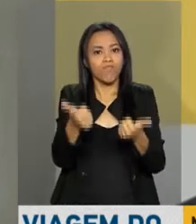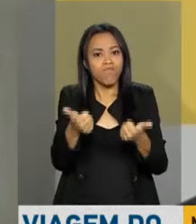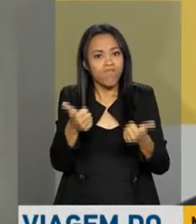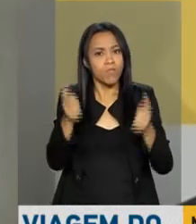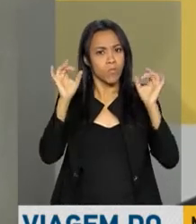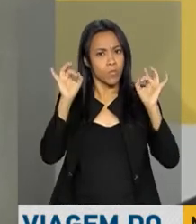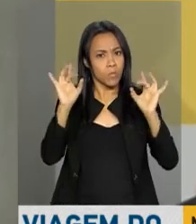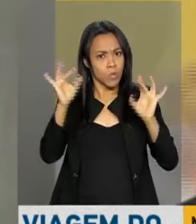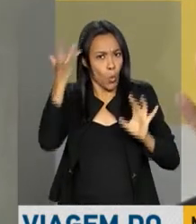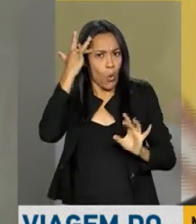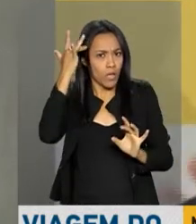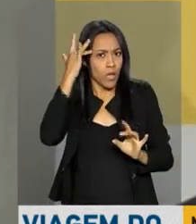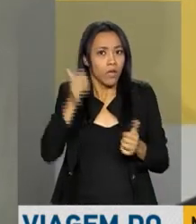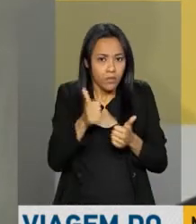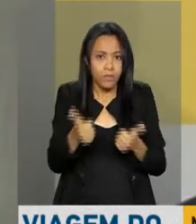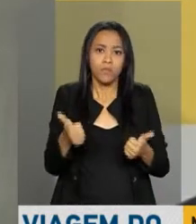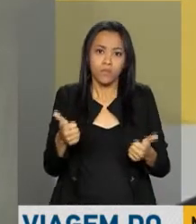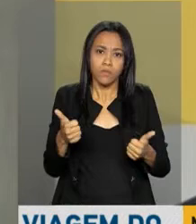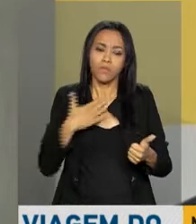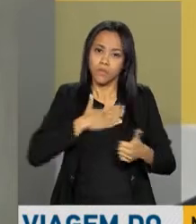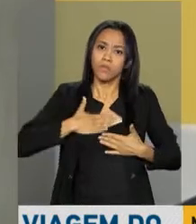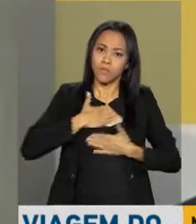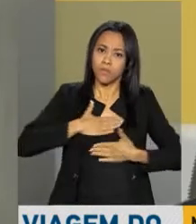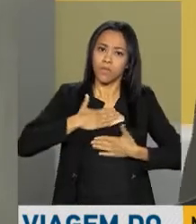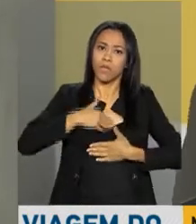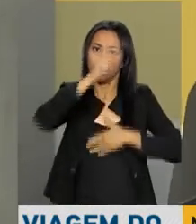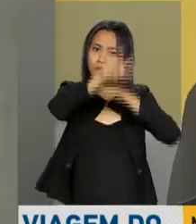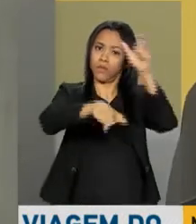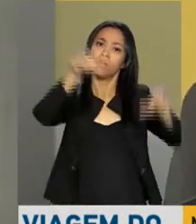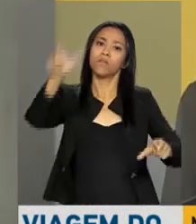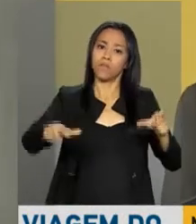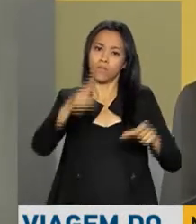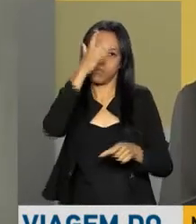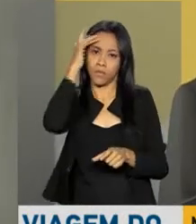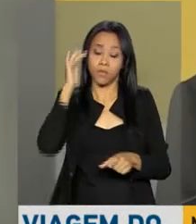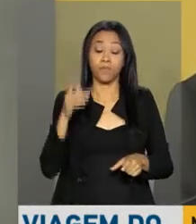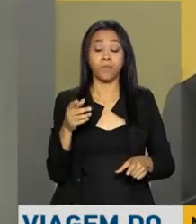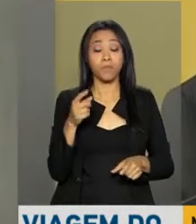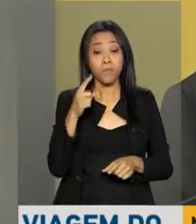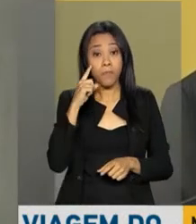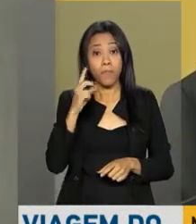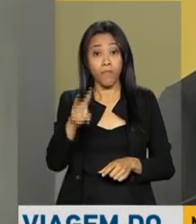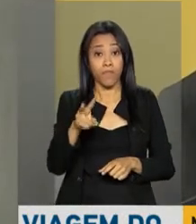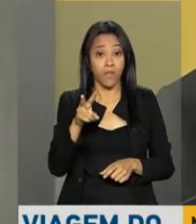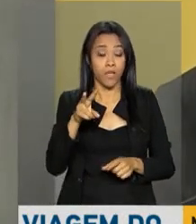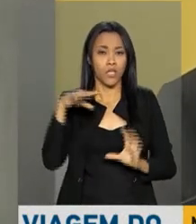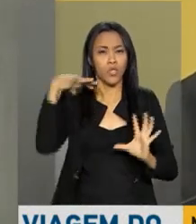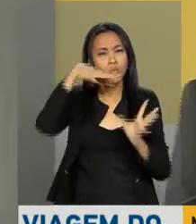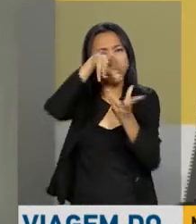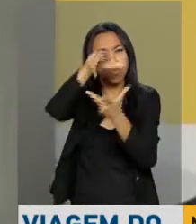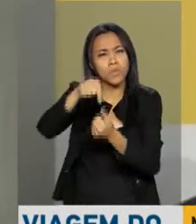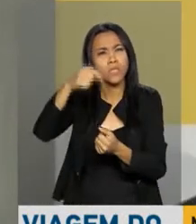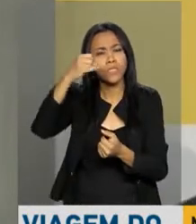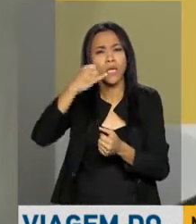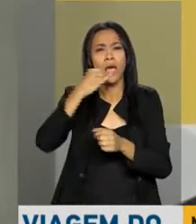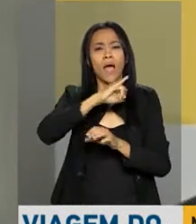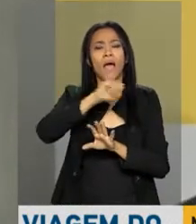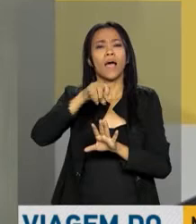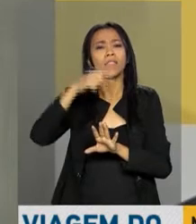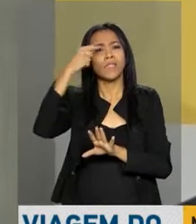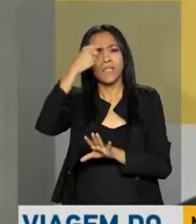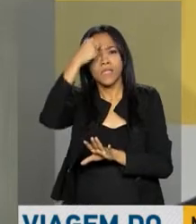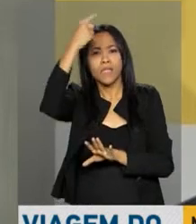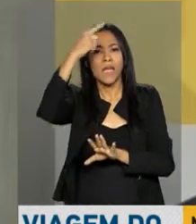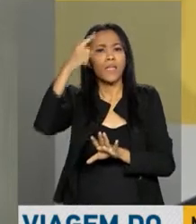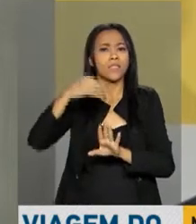de qualidade ele sabe que hoje até conversamos vejam que no mundo quase às ideologias é foram por terra o